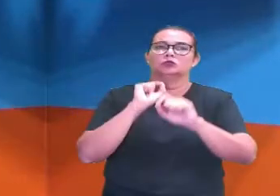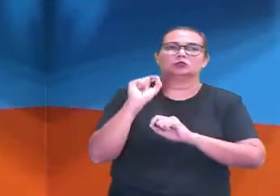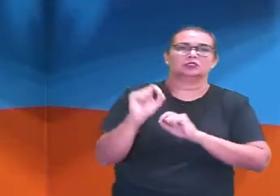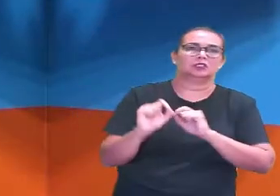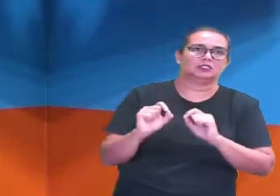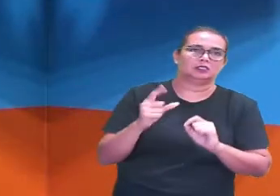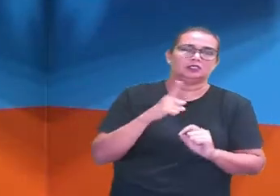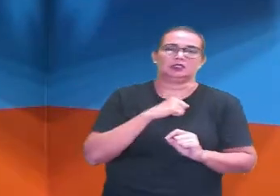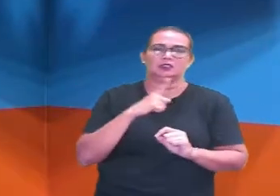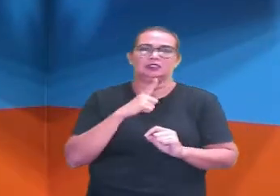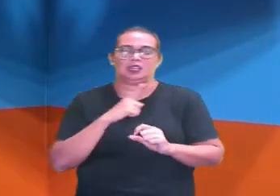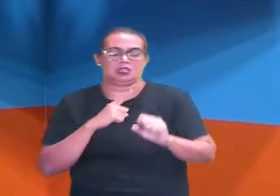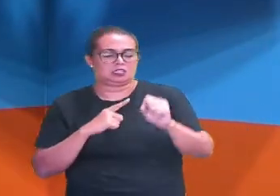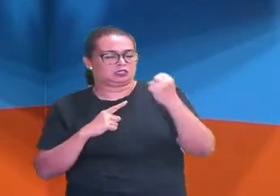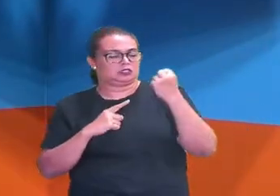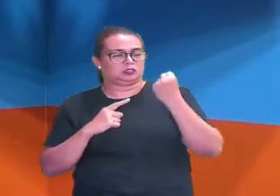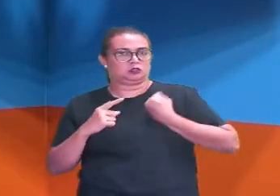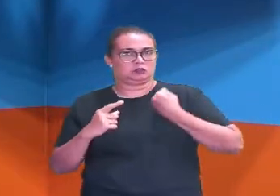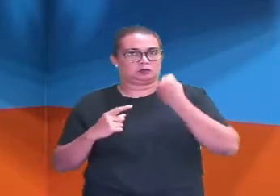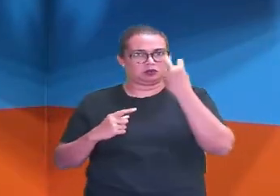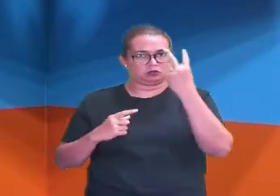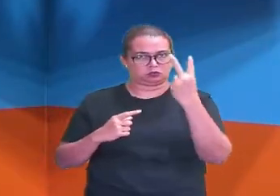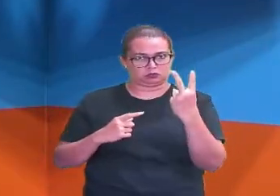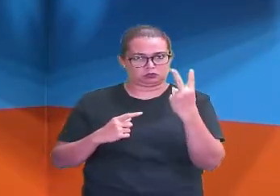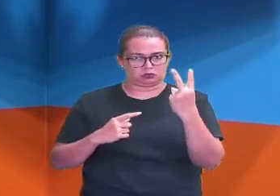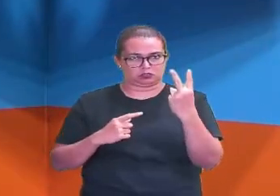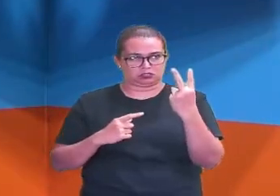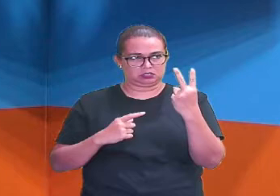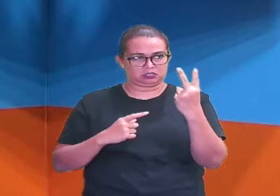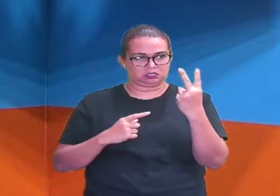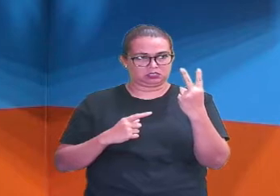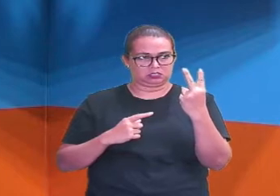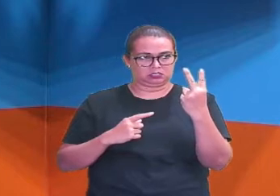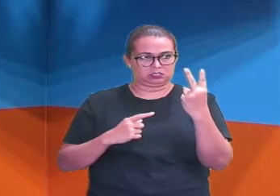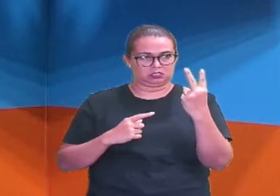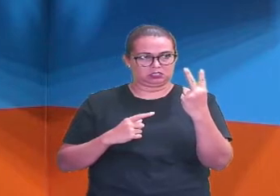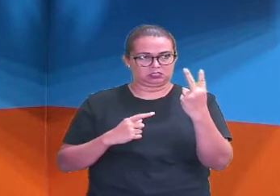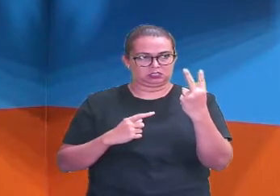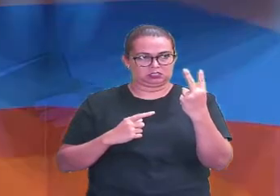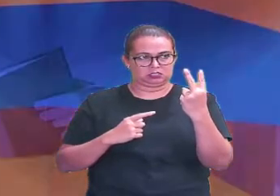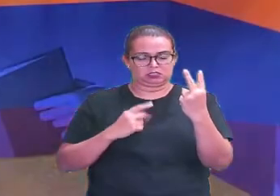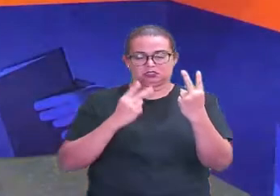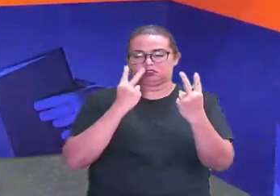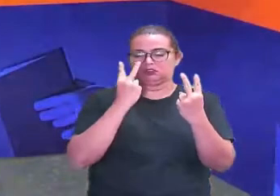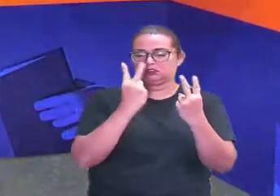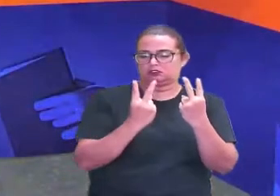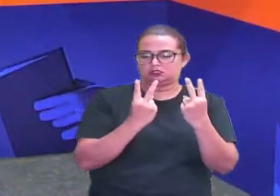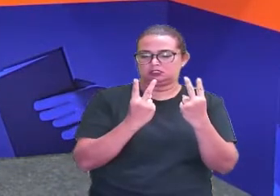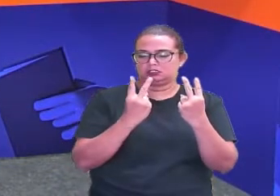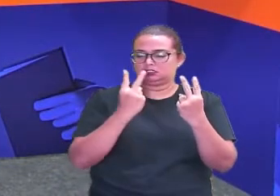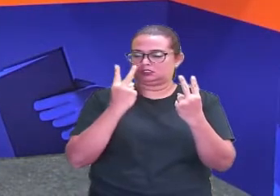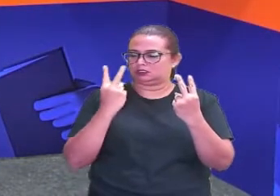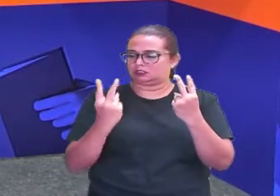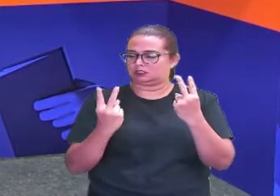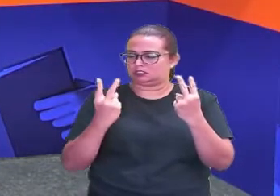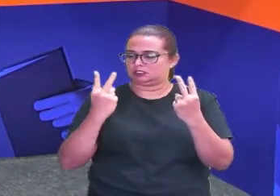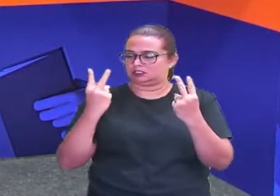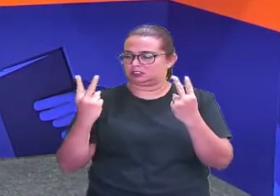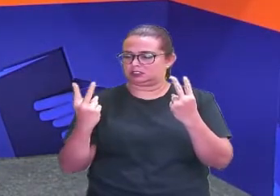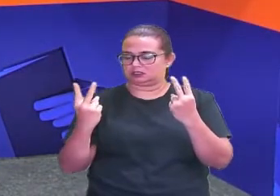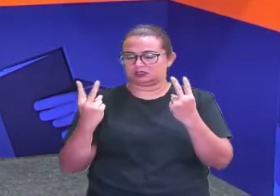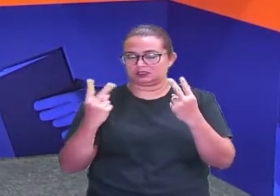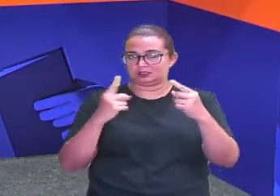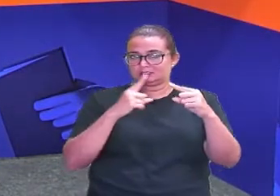de 2, tá certo? Eles são de 2 em 2, tá? Então,